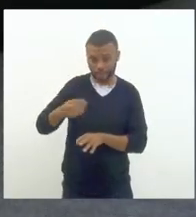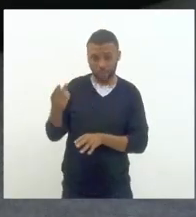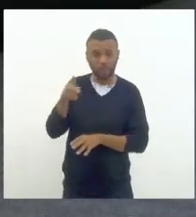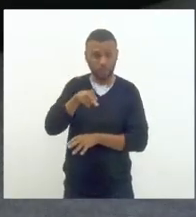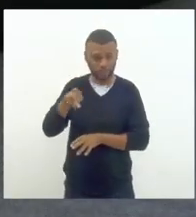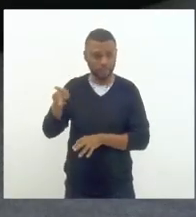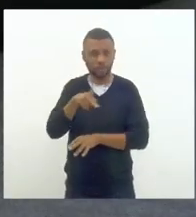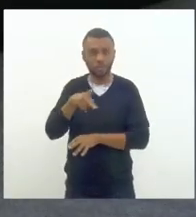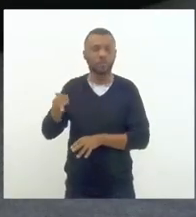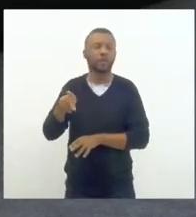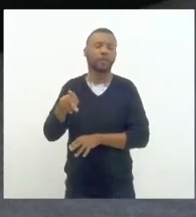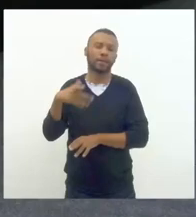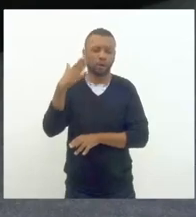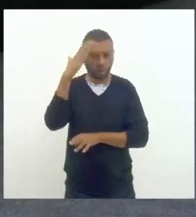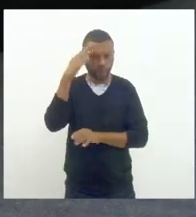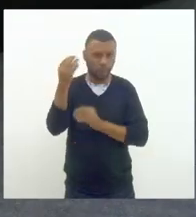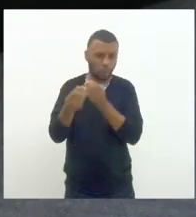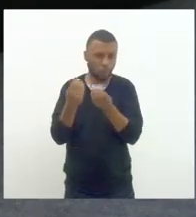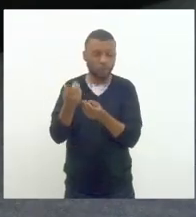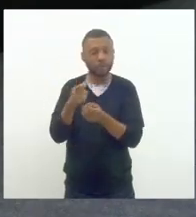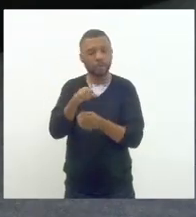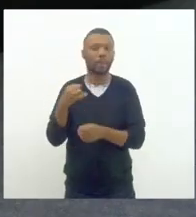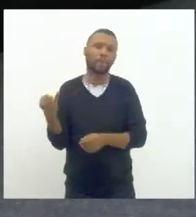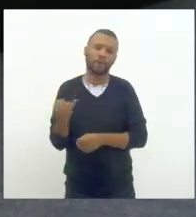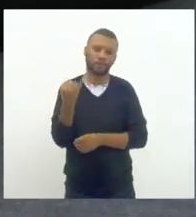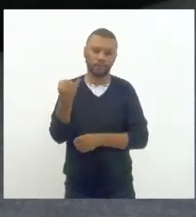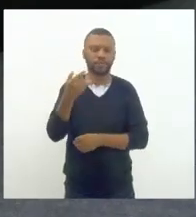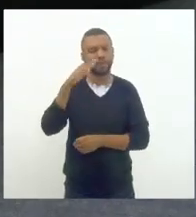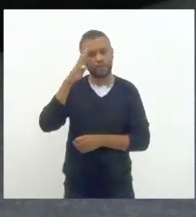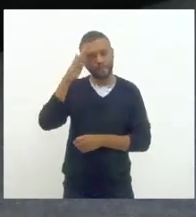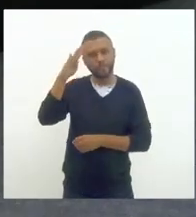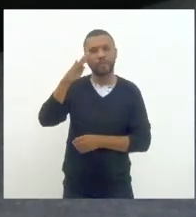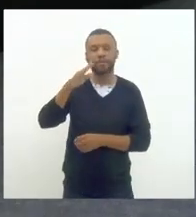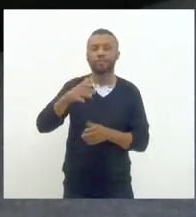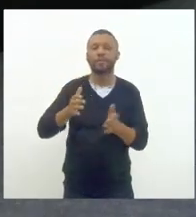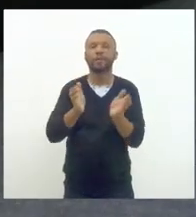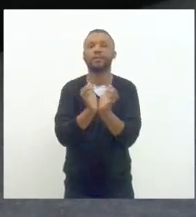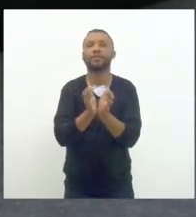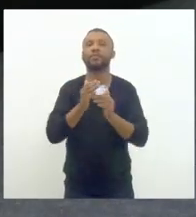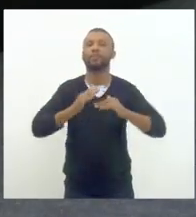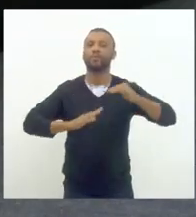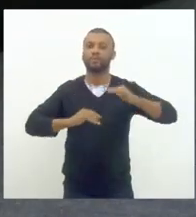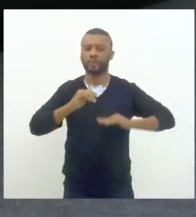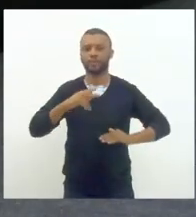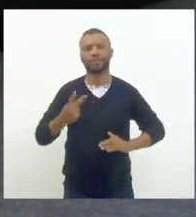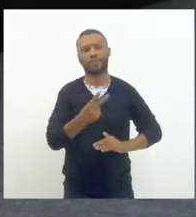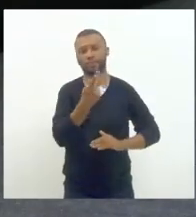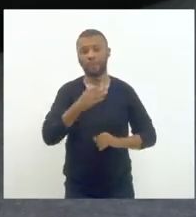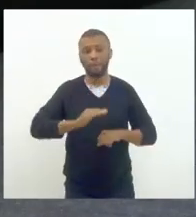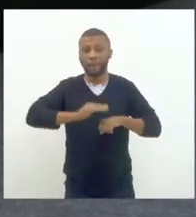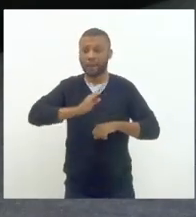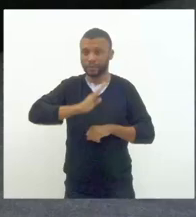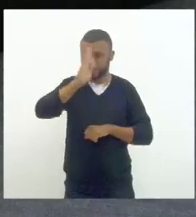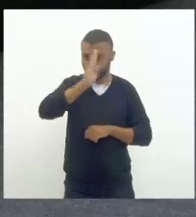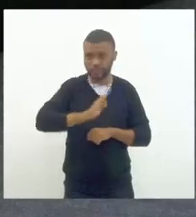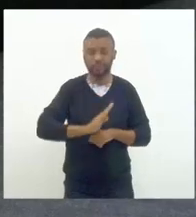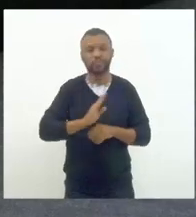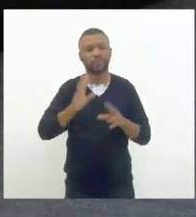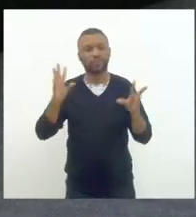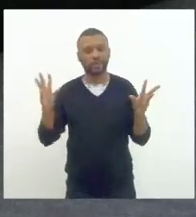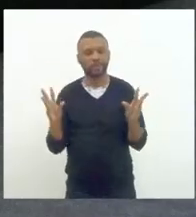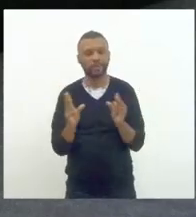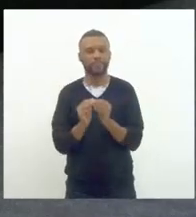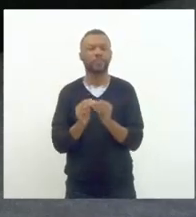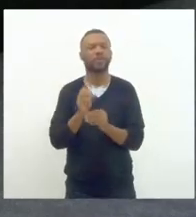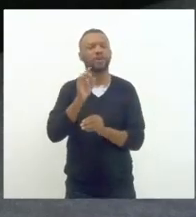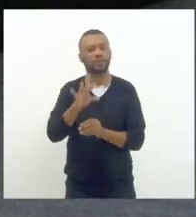educadora, sei muito bem o quanto que isso faz a diferença, especialmente numa categoria que deveria ser muito mais valorizada no nosso país. Por fim,